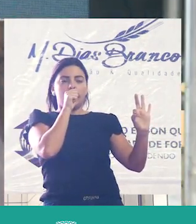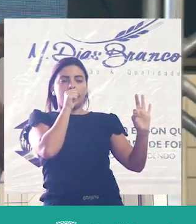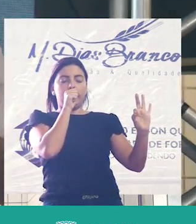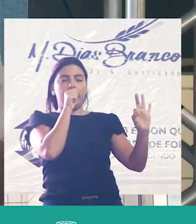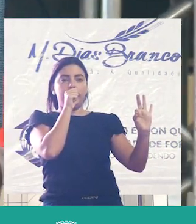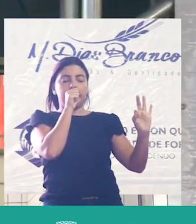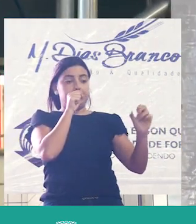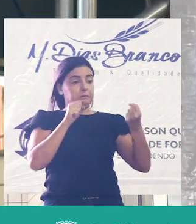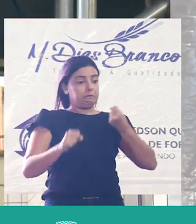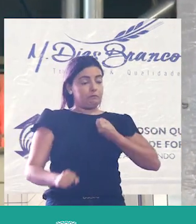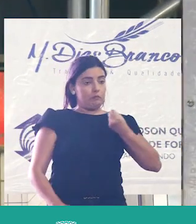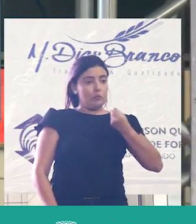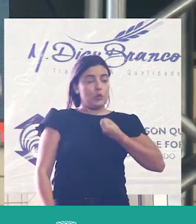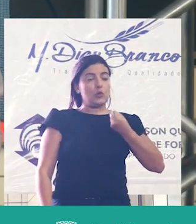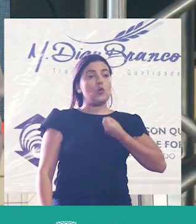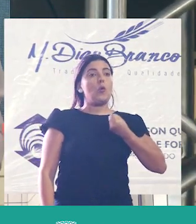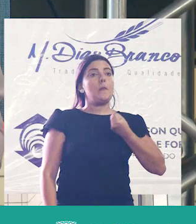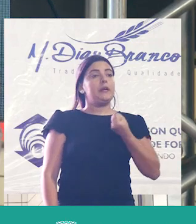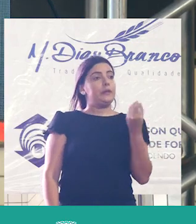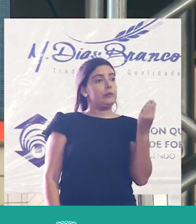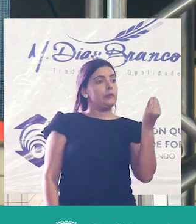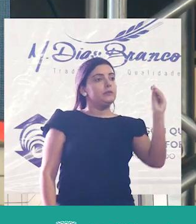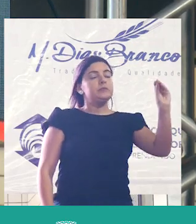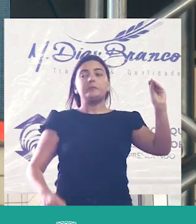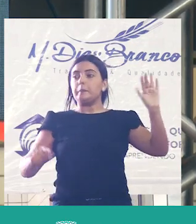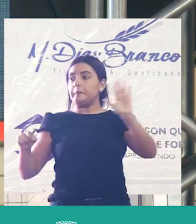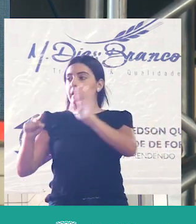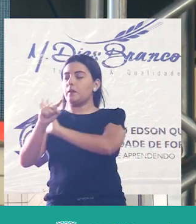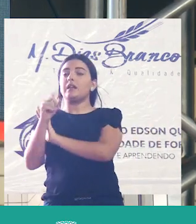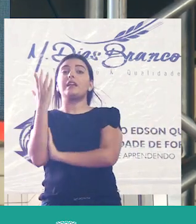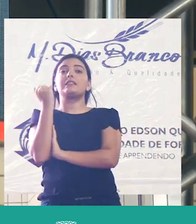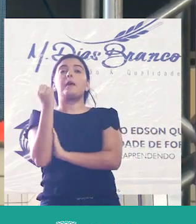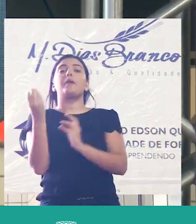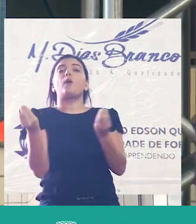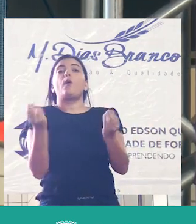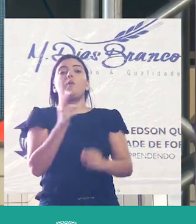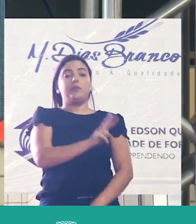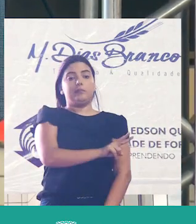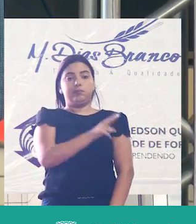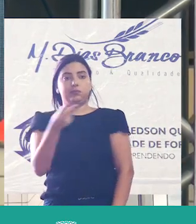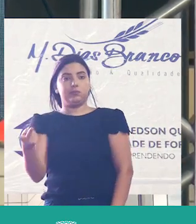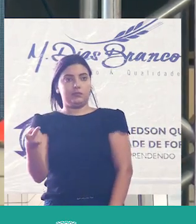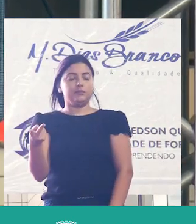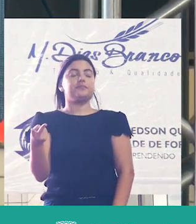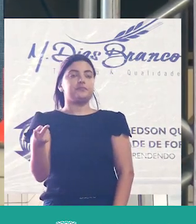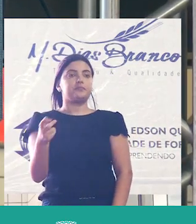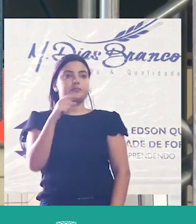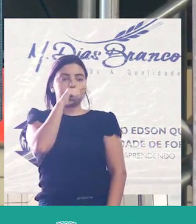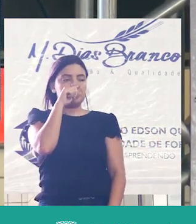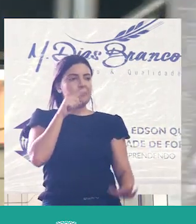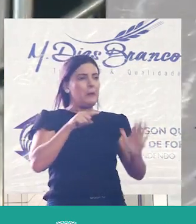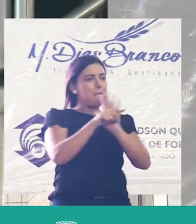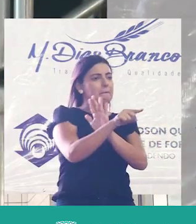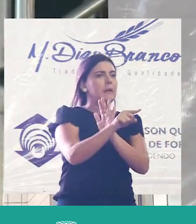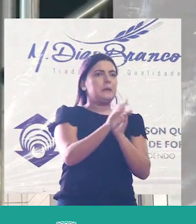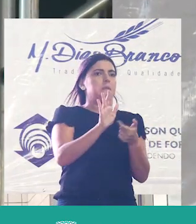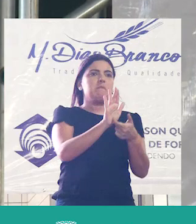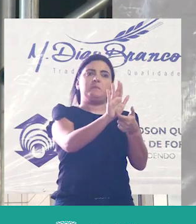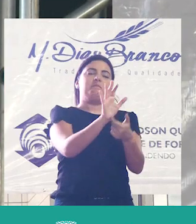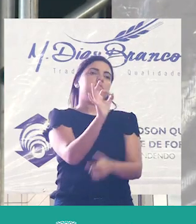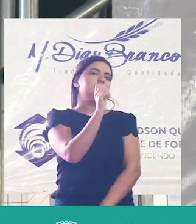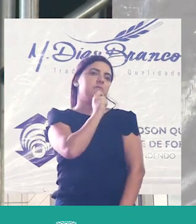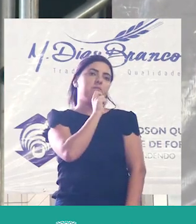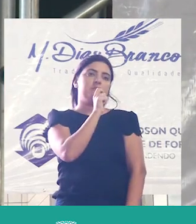um dado e de uma pergunta, e saber converter unidades. A equação não foi dada nessa